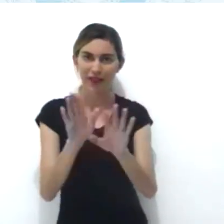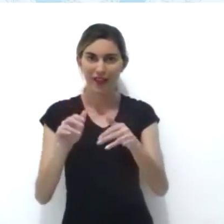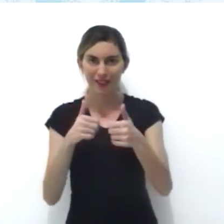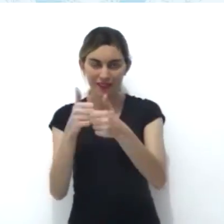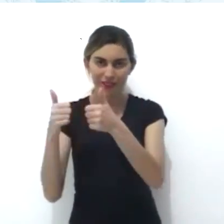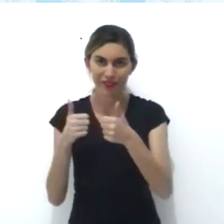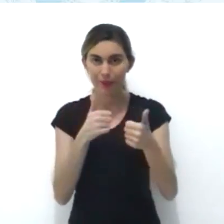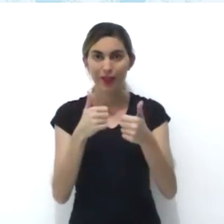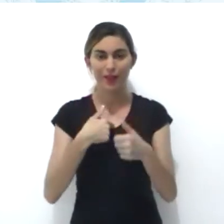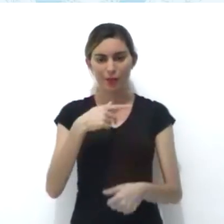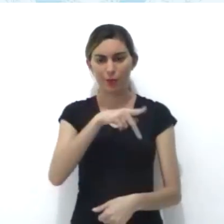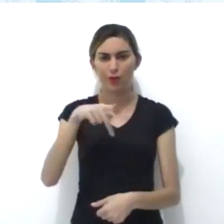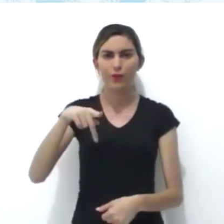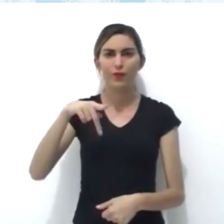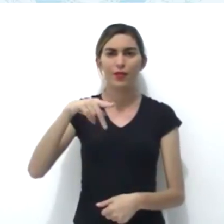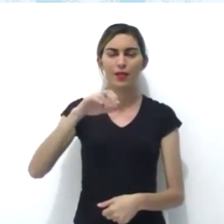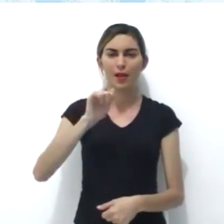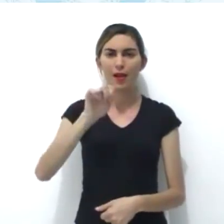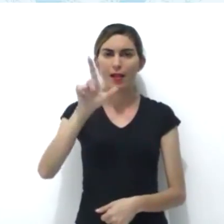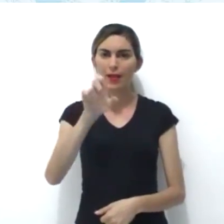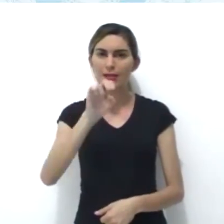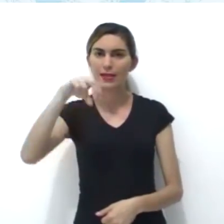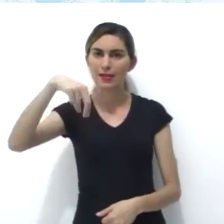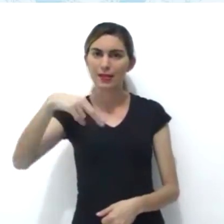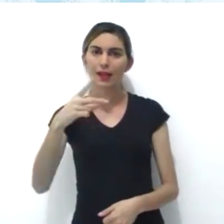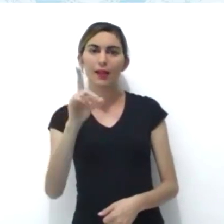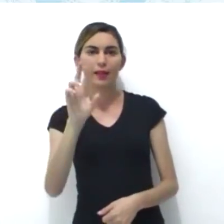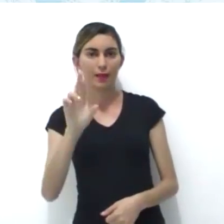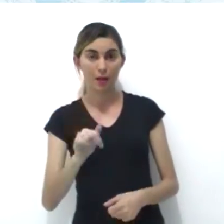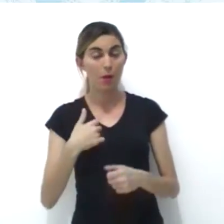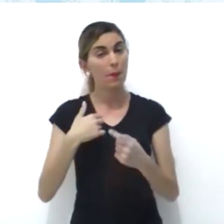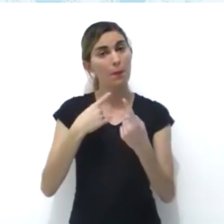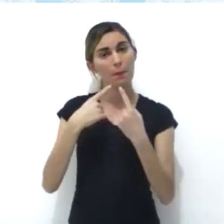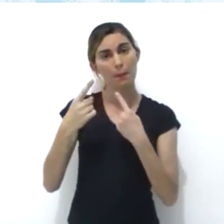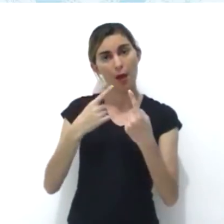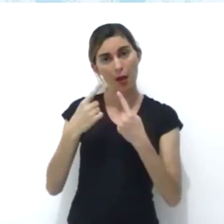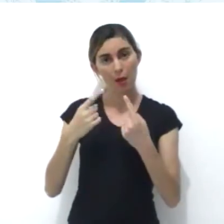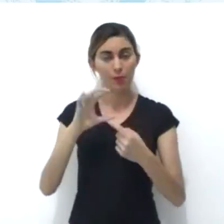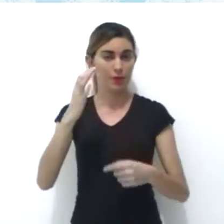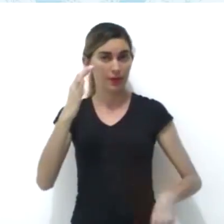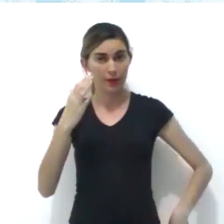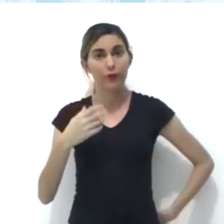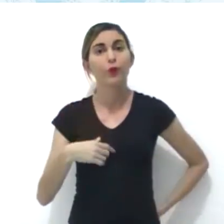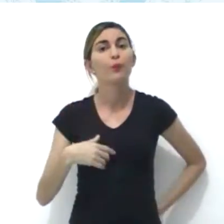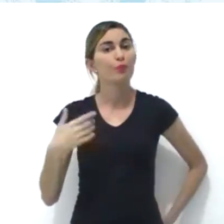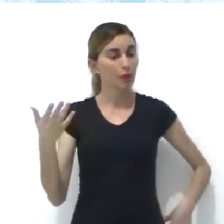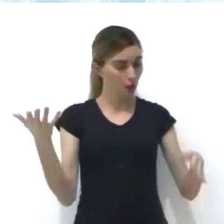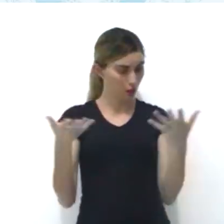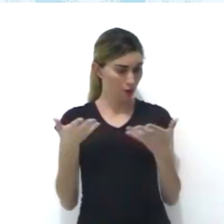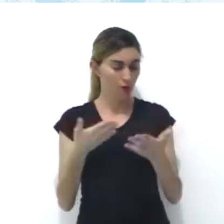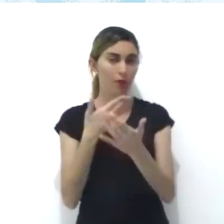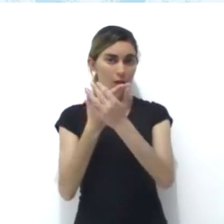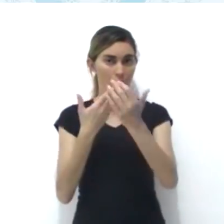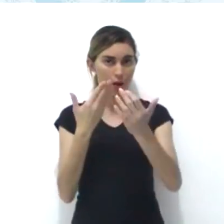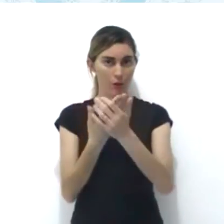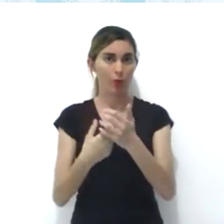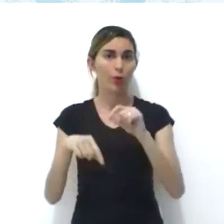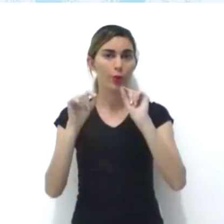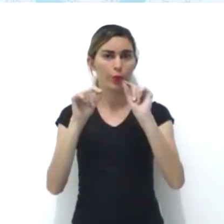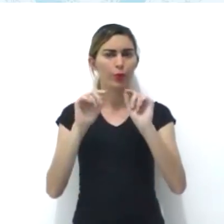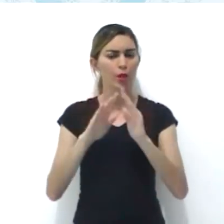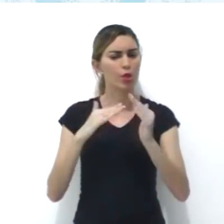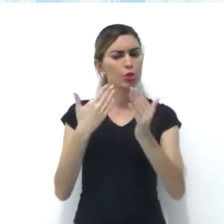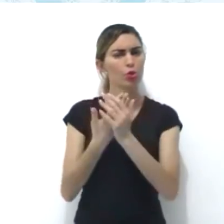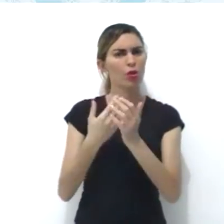Olá pessoal, tudo bem com vocês? Eu sou a professora Alessandra Martins e estou aqui para a gente ter mais um papo científico. Dessa vez a aula de hoje vai